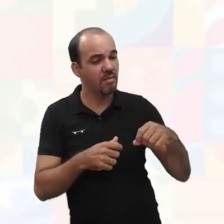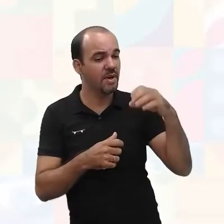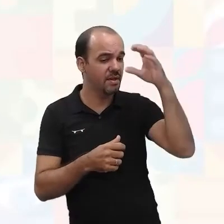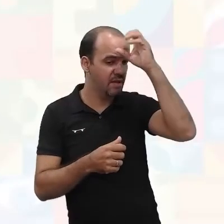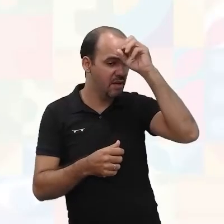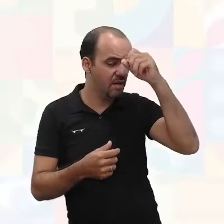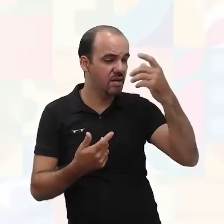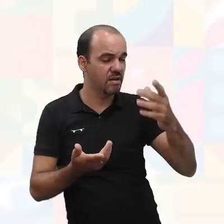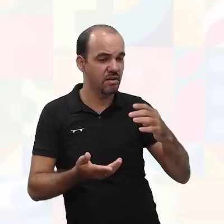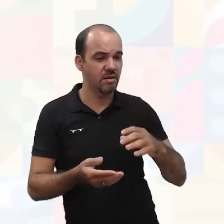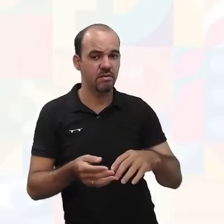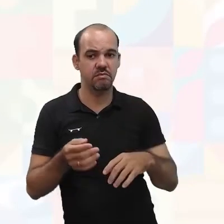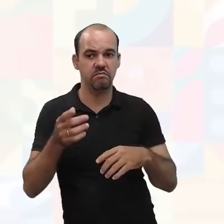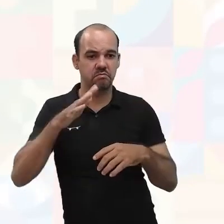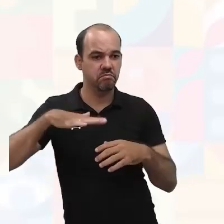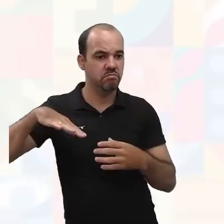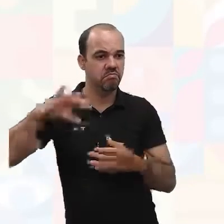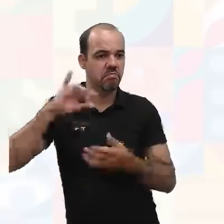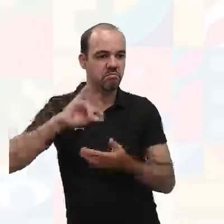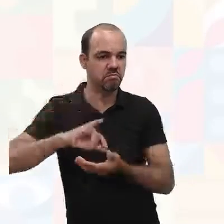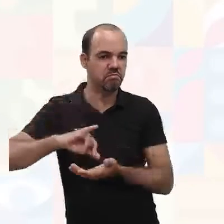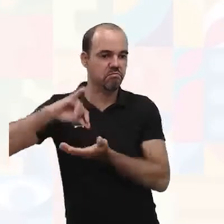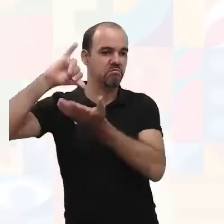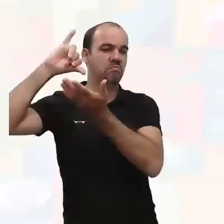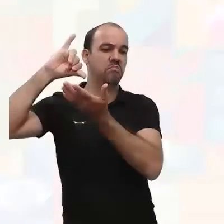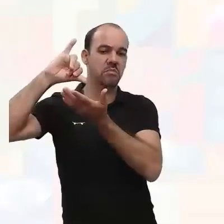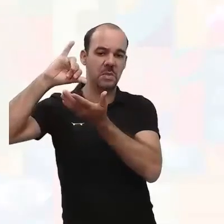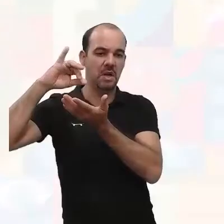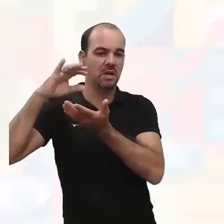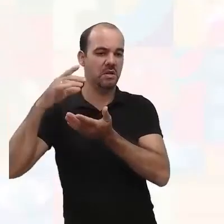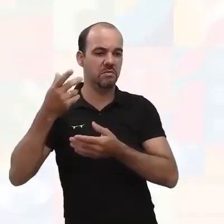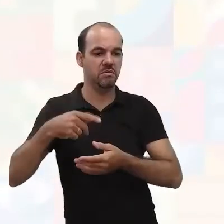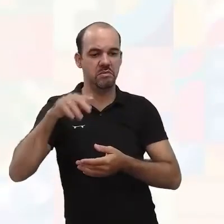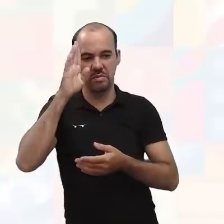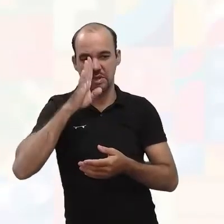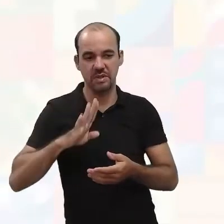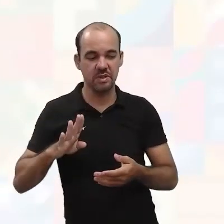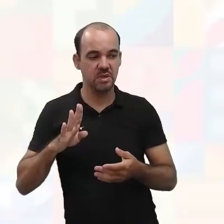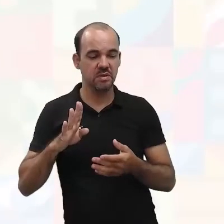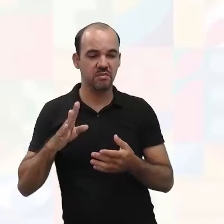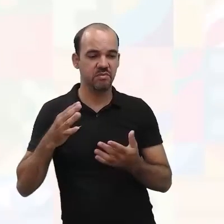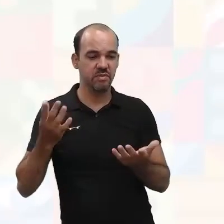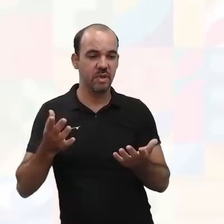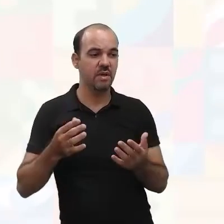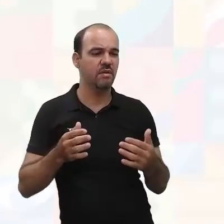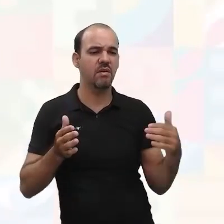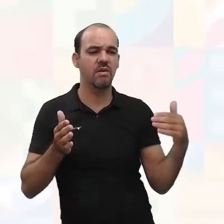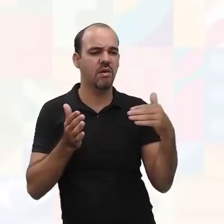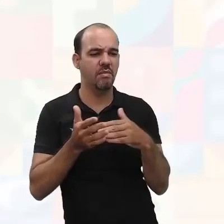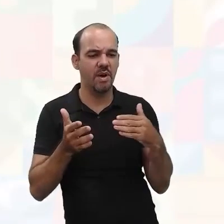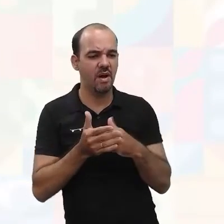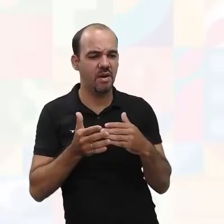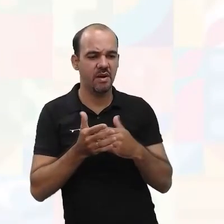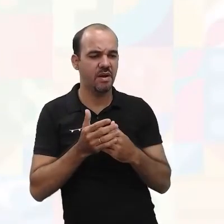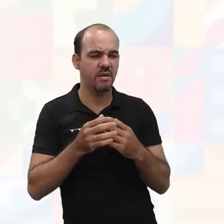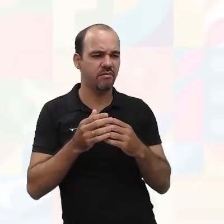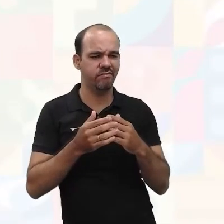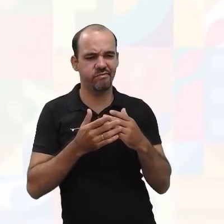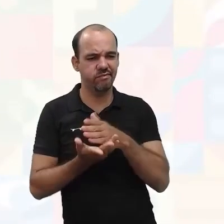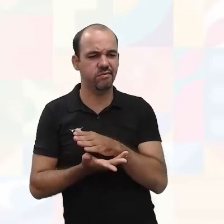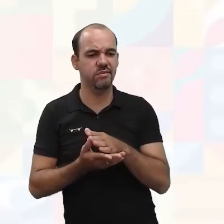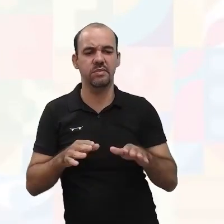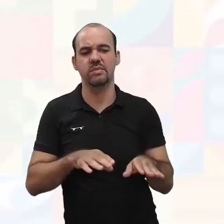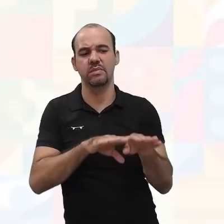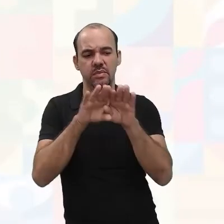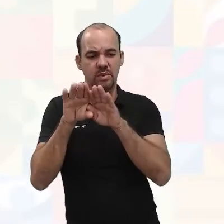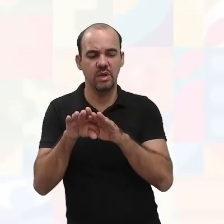capitalismo, que aqui estava se refinando dentro do nosso país, mas sem que isso pudesse implicar em transformações significativas